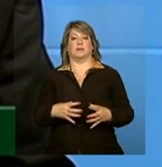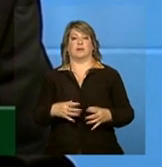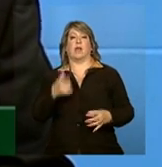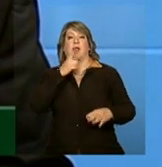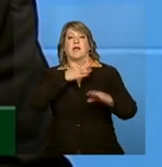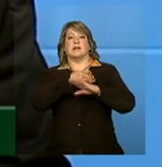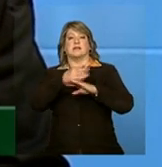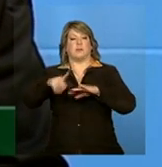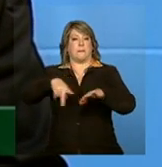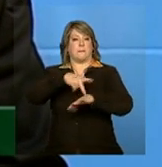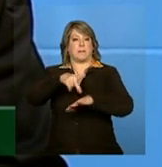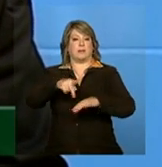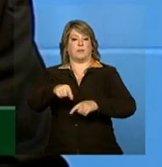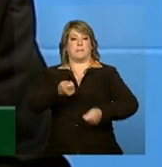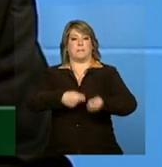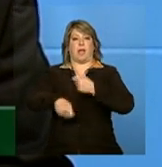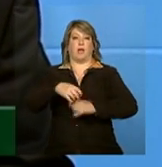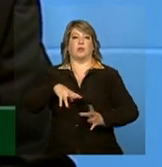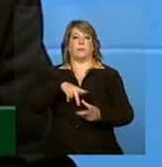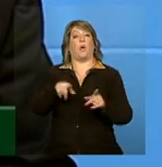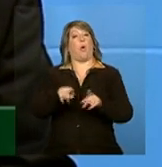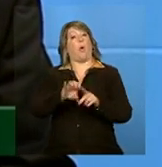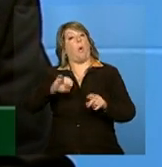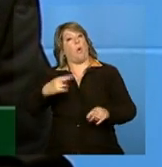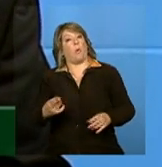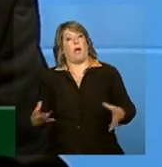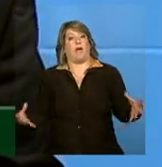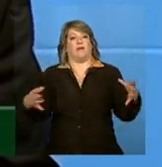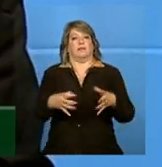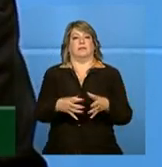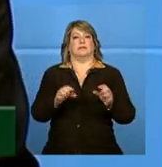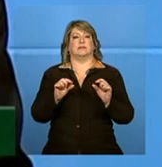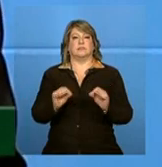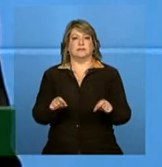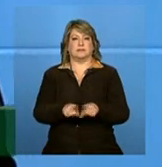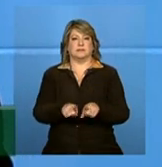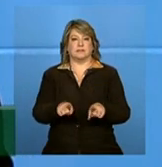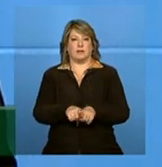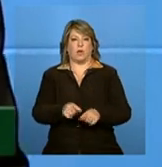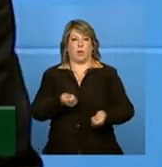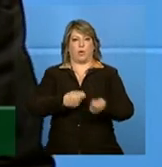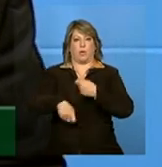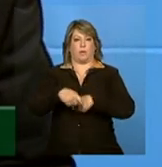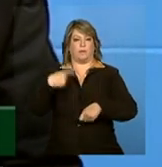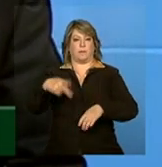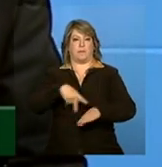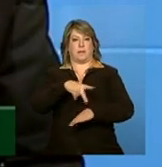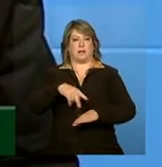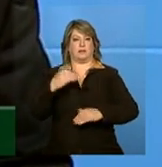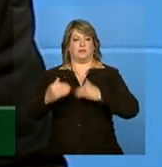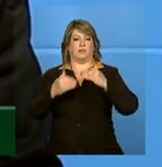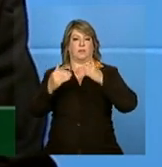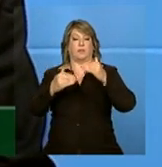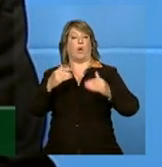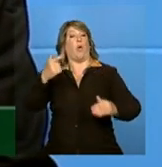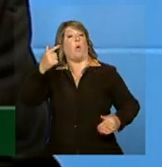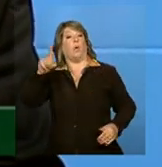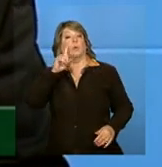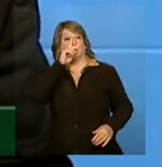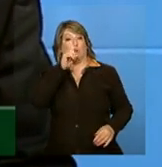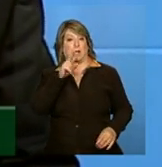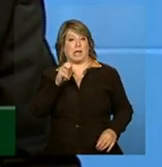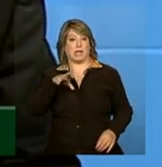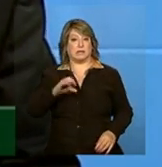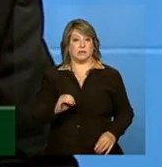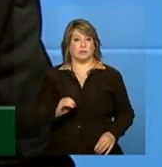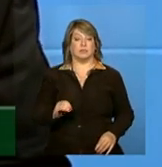globais ou, inclusive, afetar os setores mais próximos das economias dos países em desenvolvimento. Outro risco é